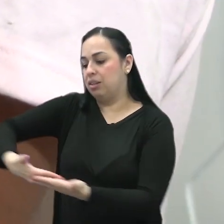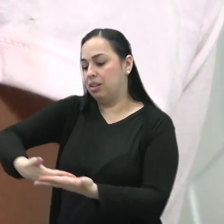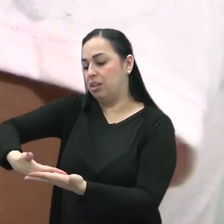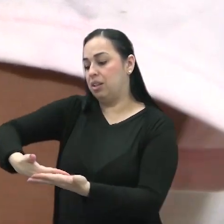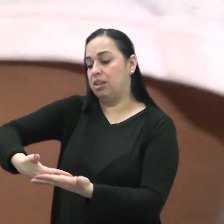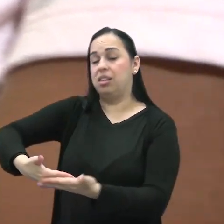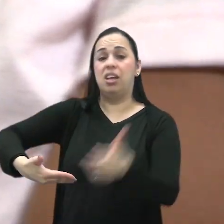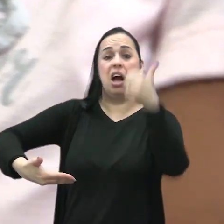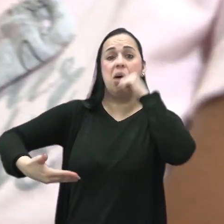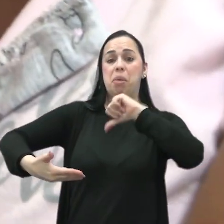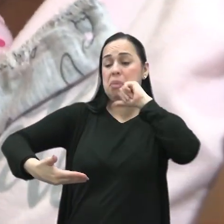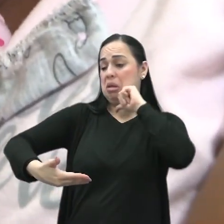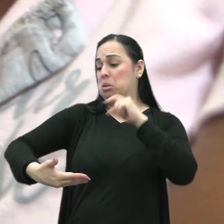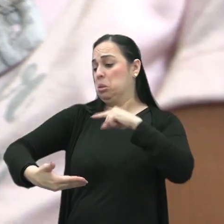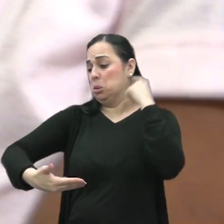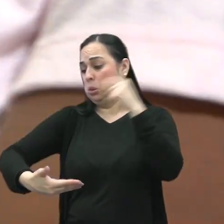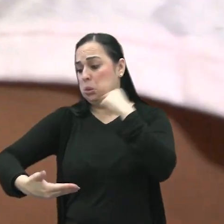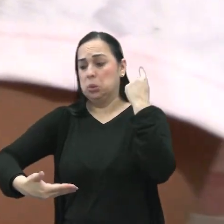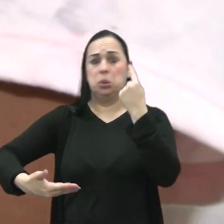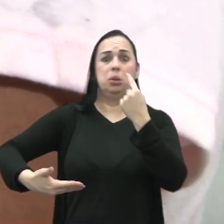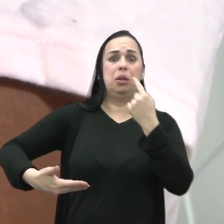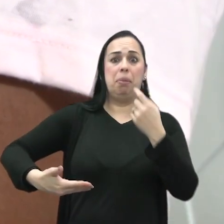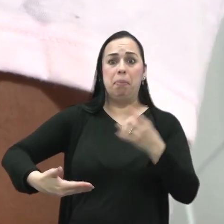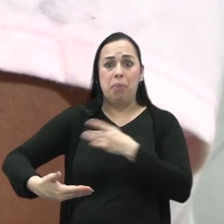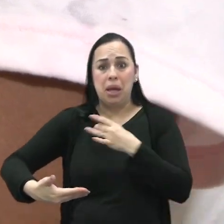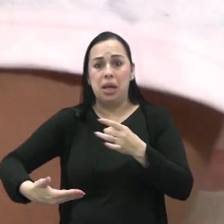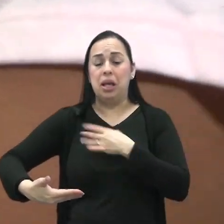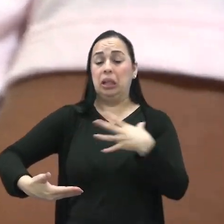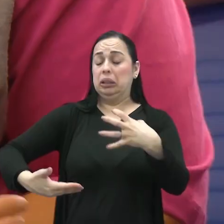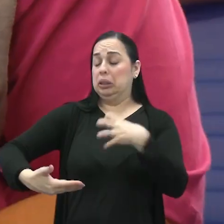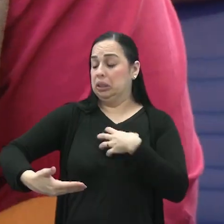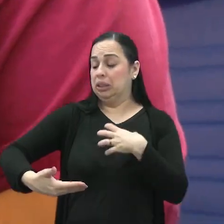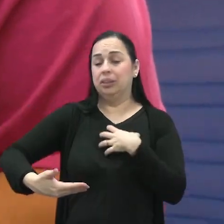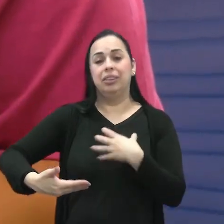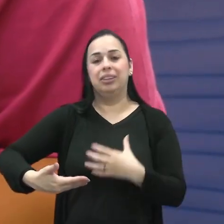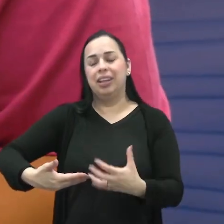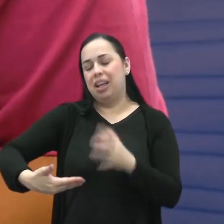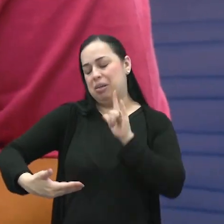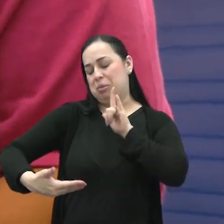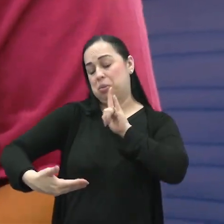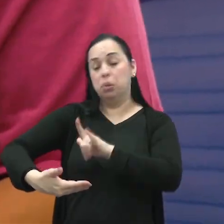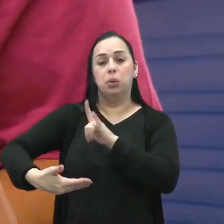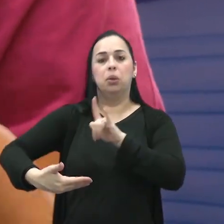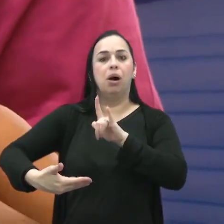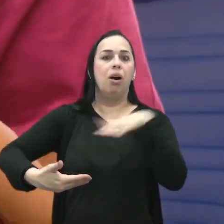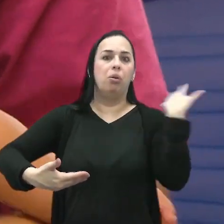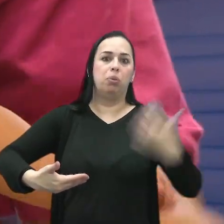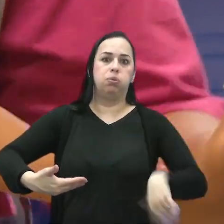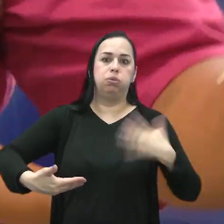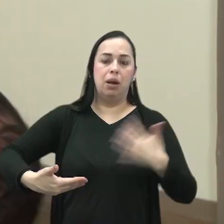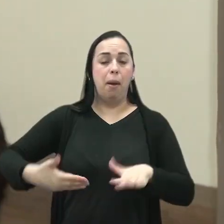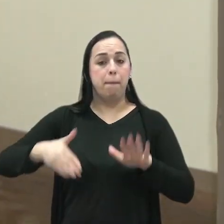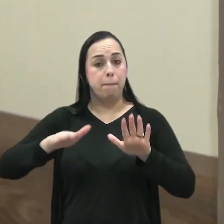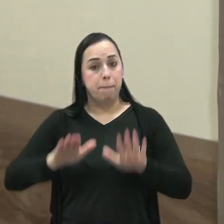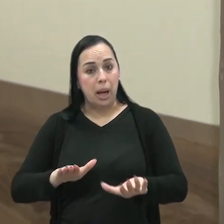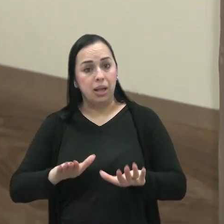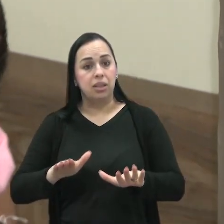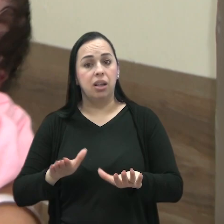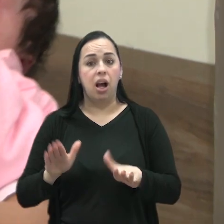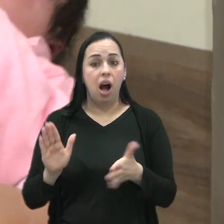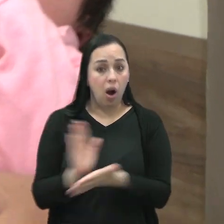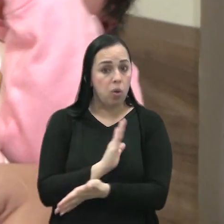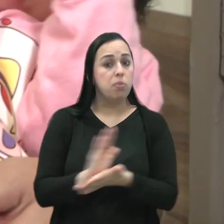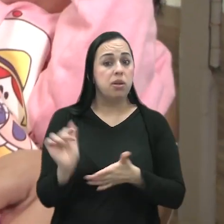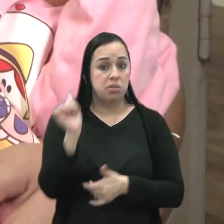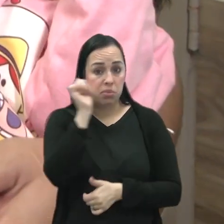mãe, cheia de dúvidas, medos e inseguranças. Apesar do amor incondicional, muitas